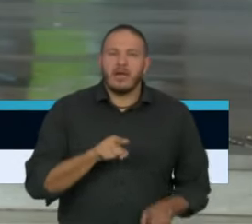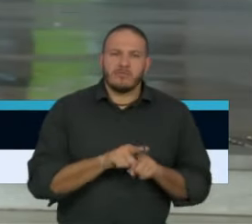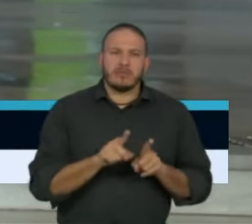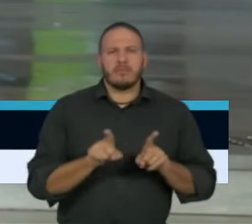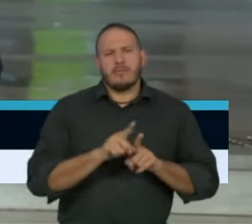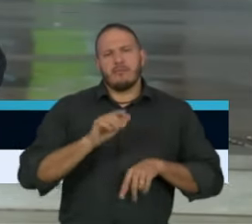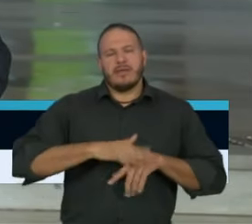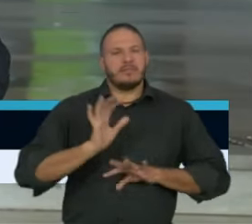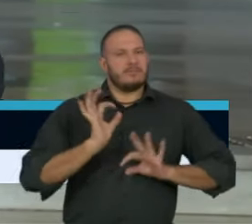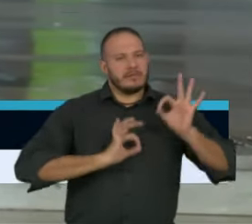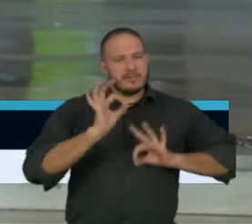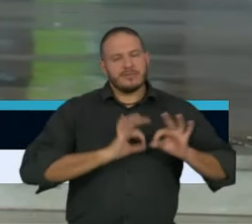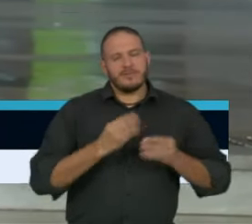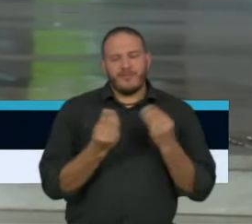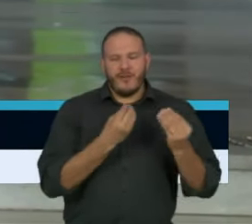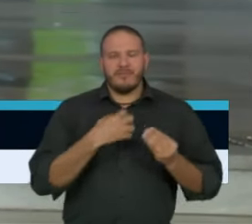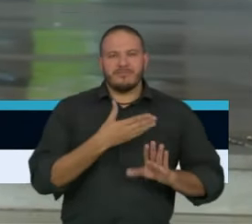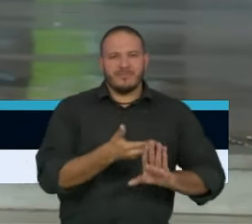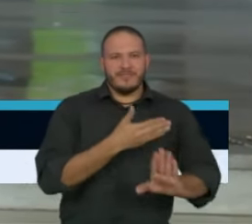do ponto de vista de afastamento.